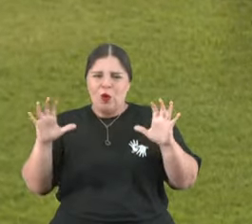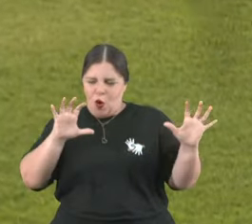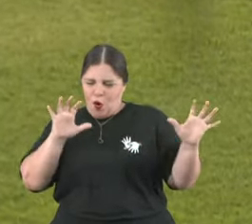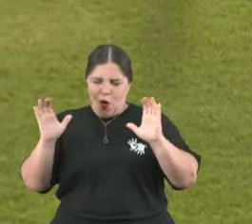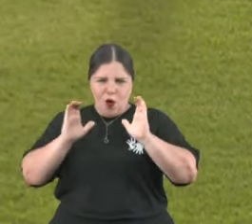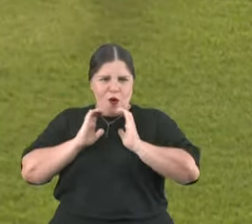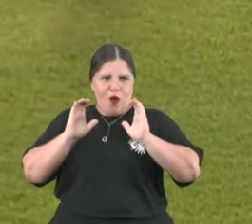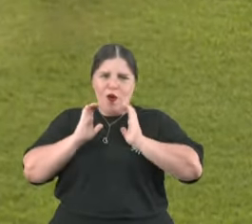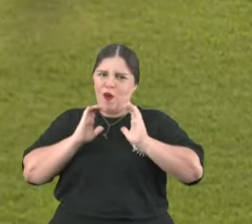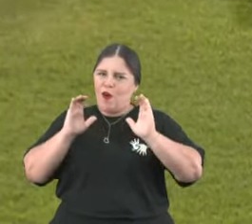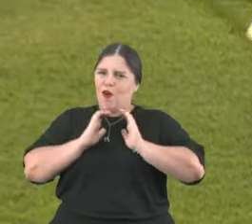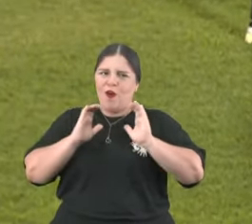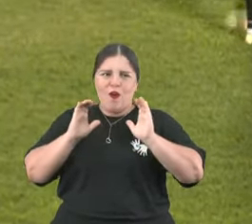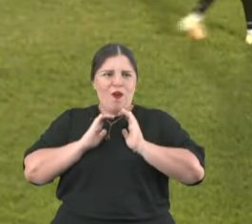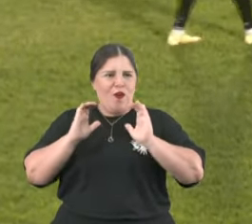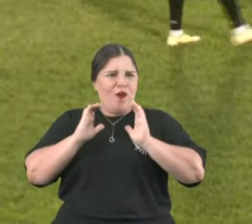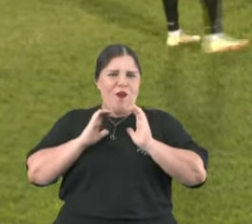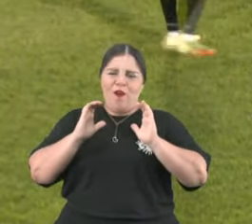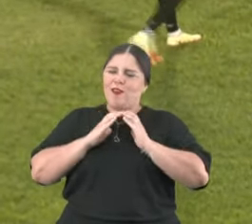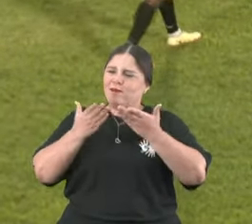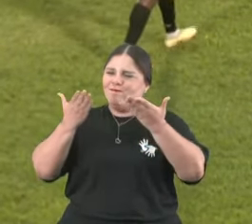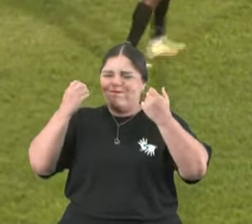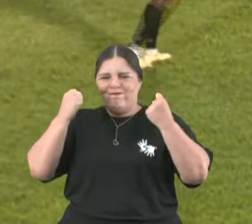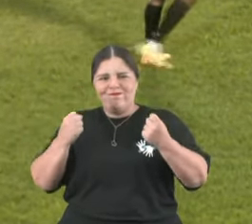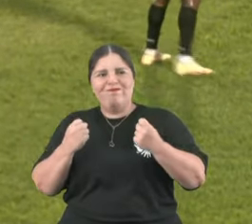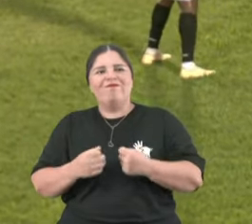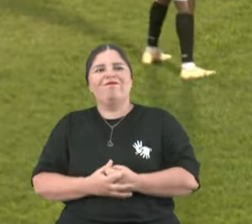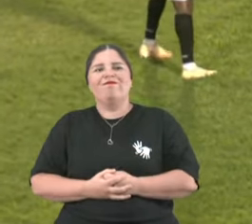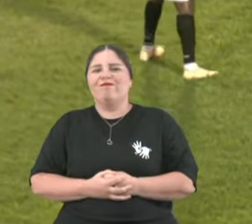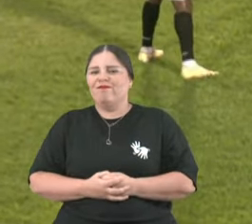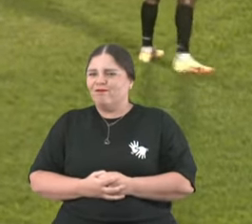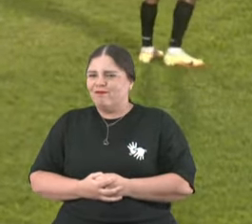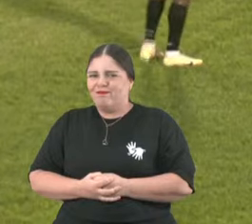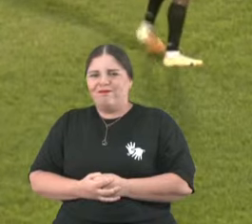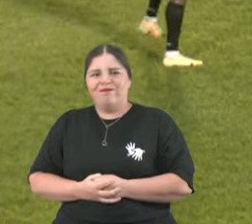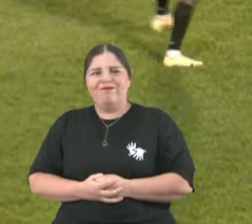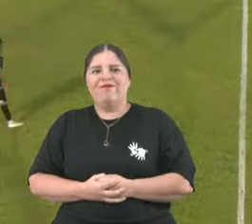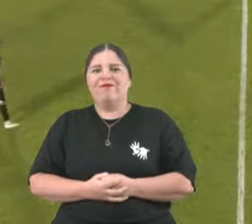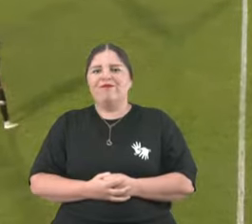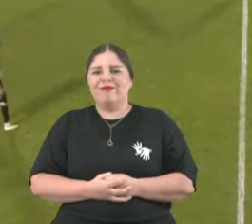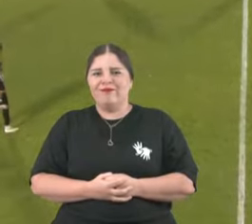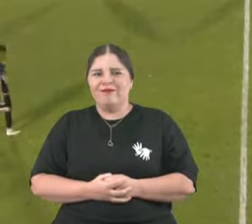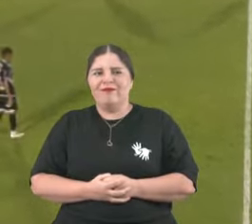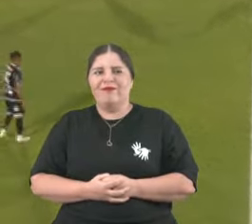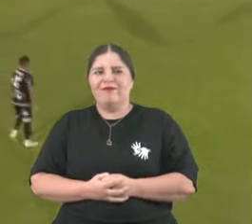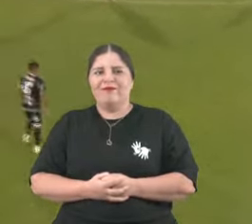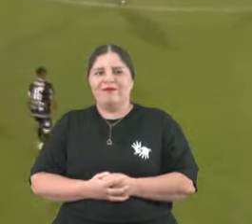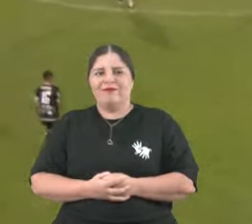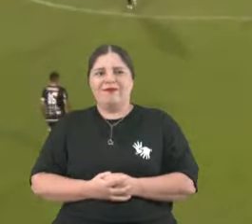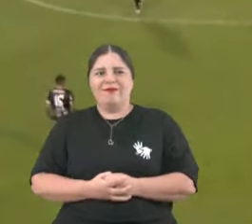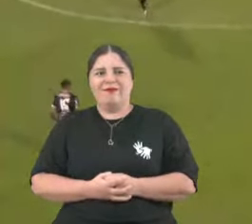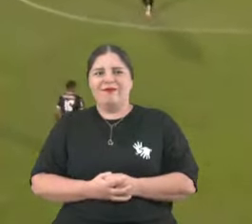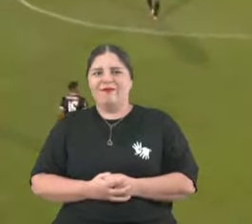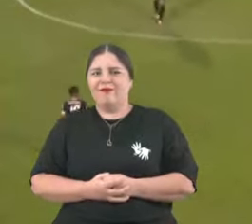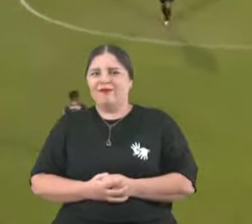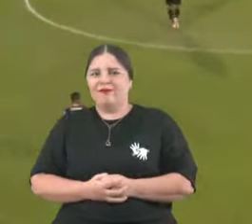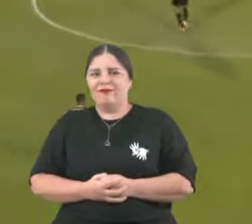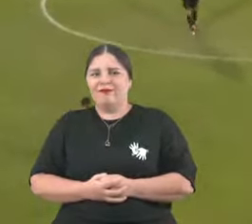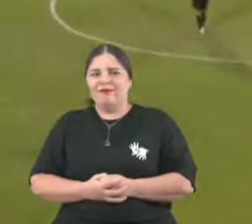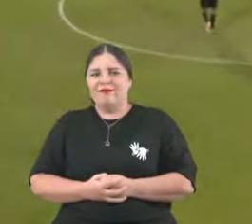ver e difícil para ele compreender esse tipo de lance. Também está nos acompanhando